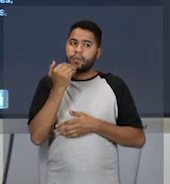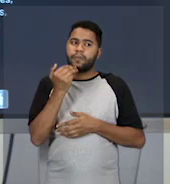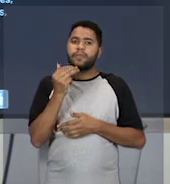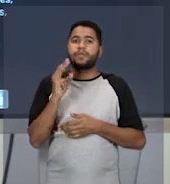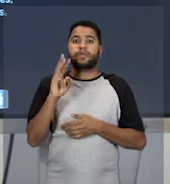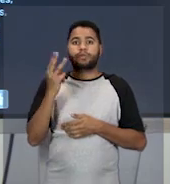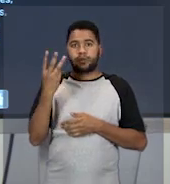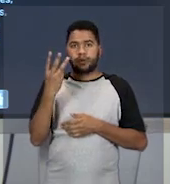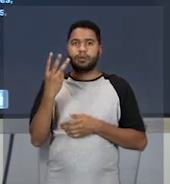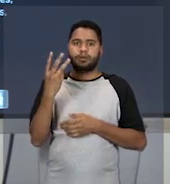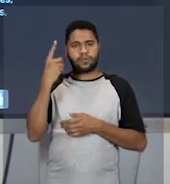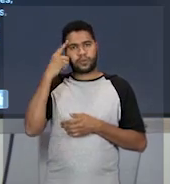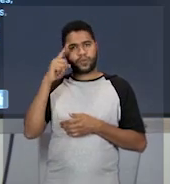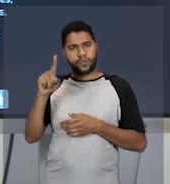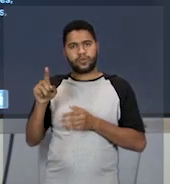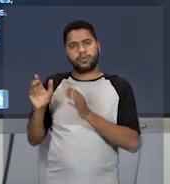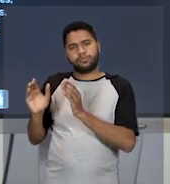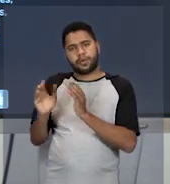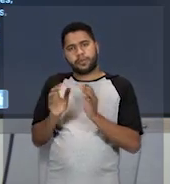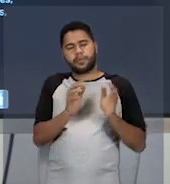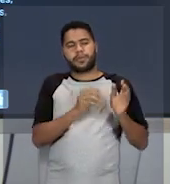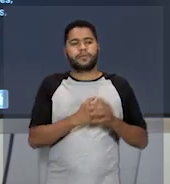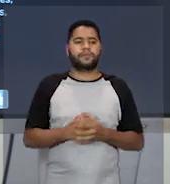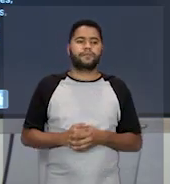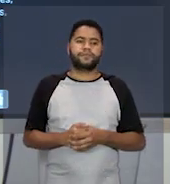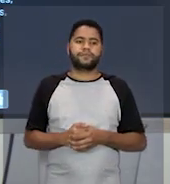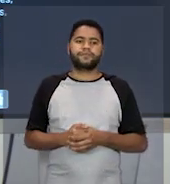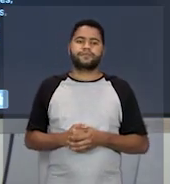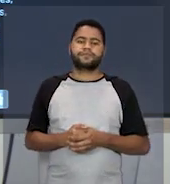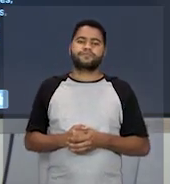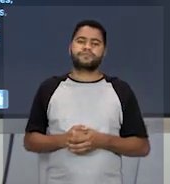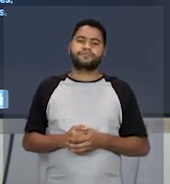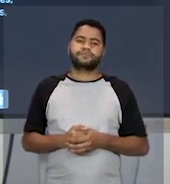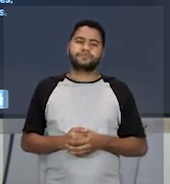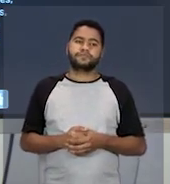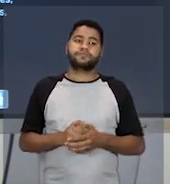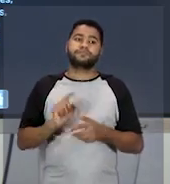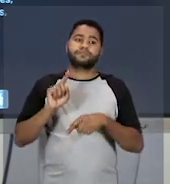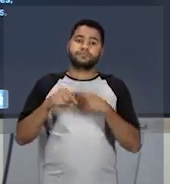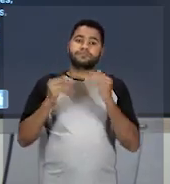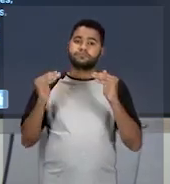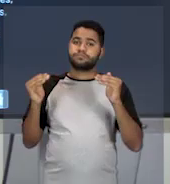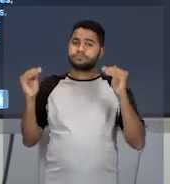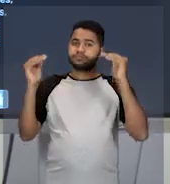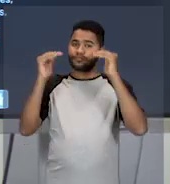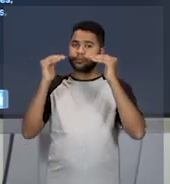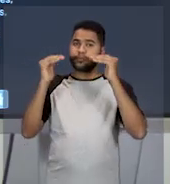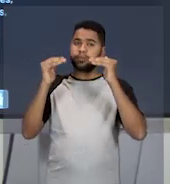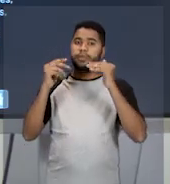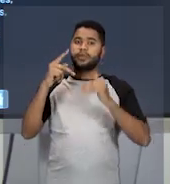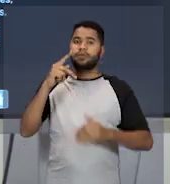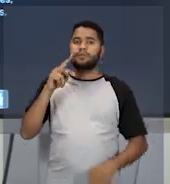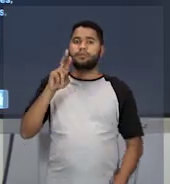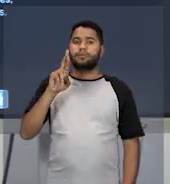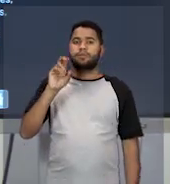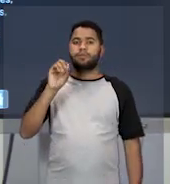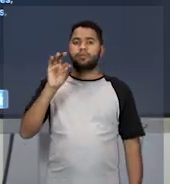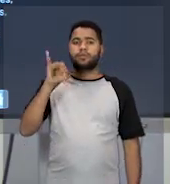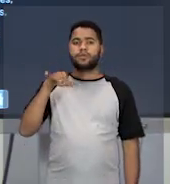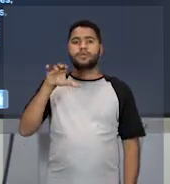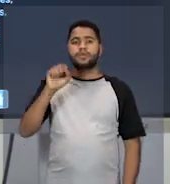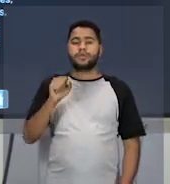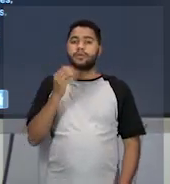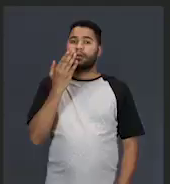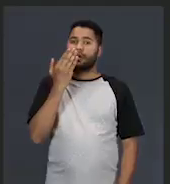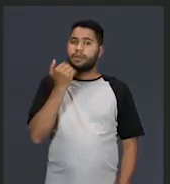3 porções, né? Olha aqui. Frutas e hortaliças. Depois, as proteínas, né? Os alimentos